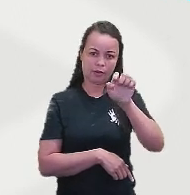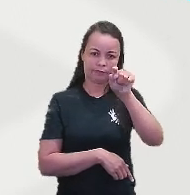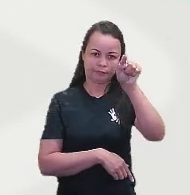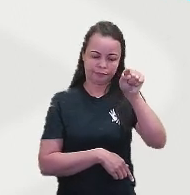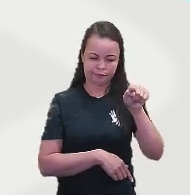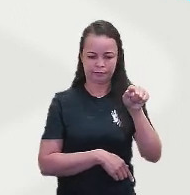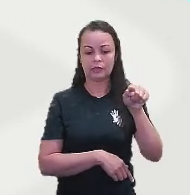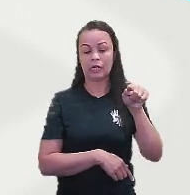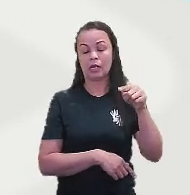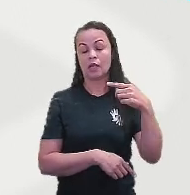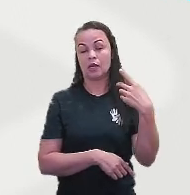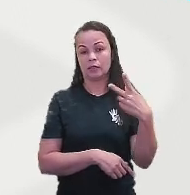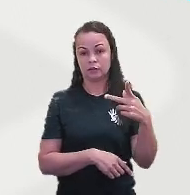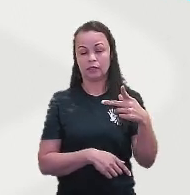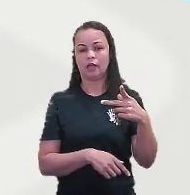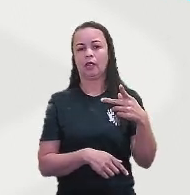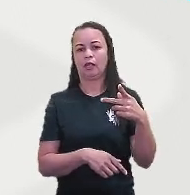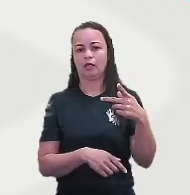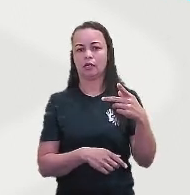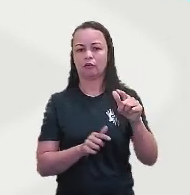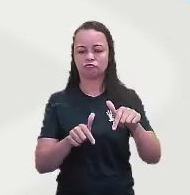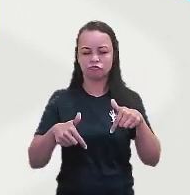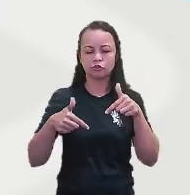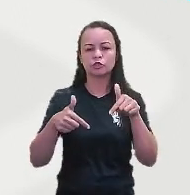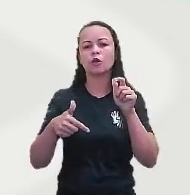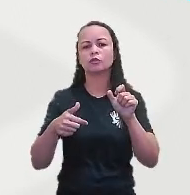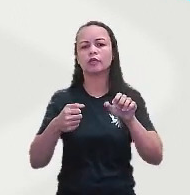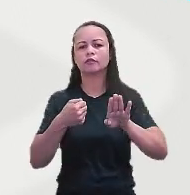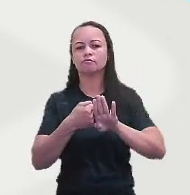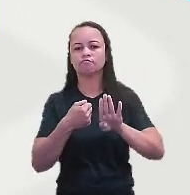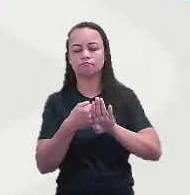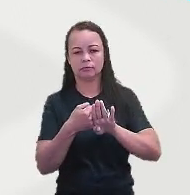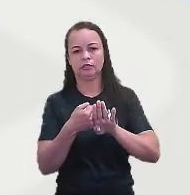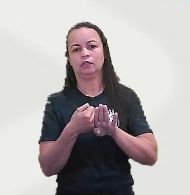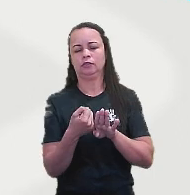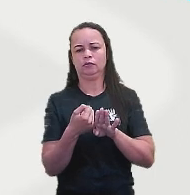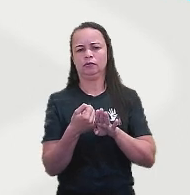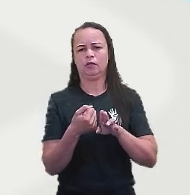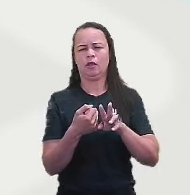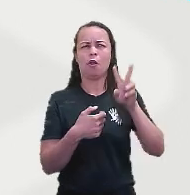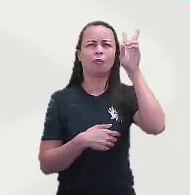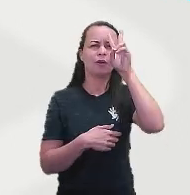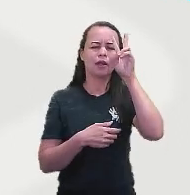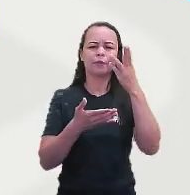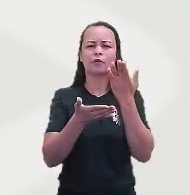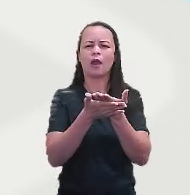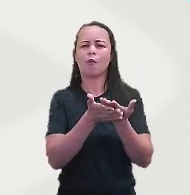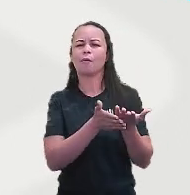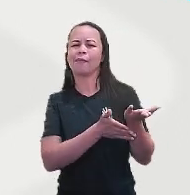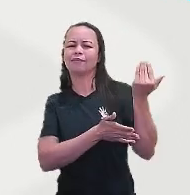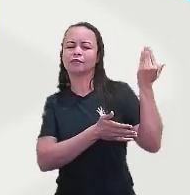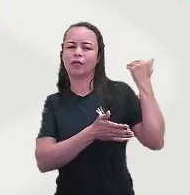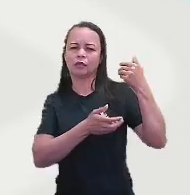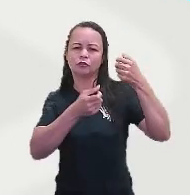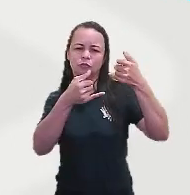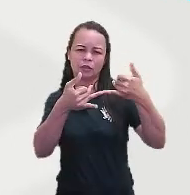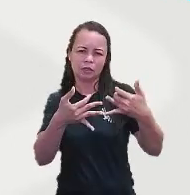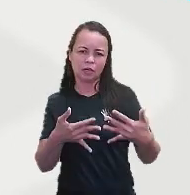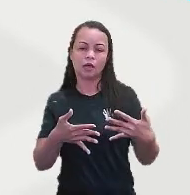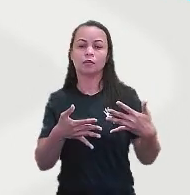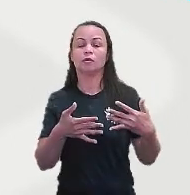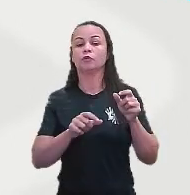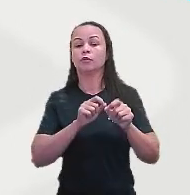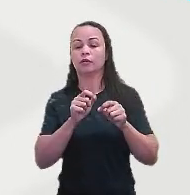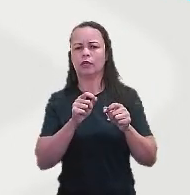função de substantivo. Eu lembro que nas aulas anteriores nós falamos um pouquinho que qualquer